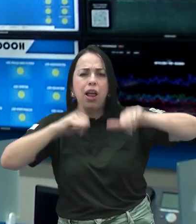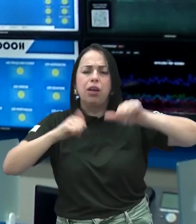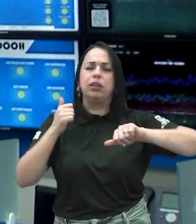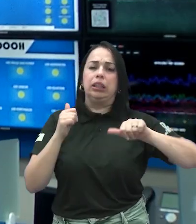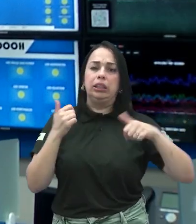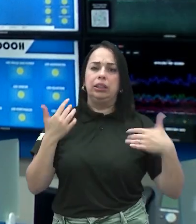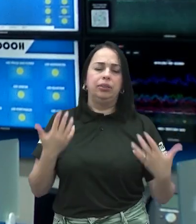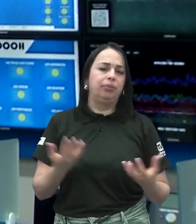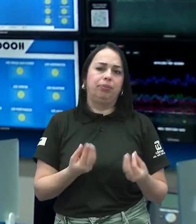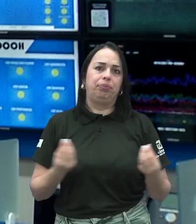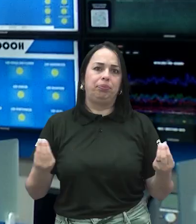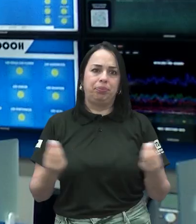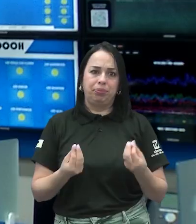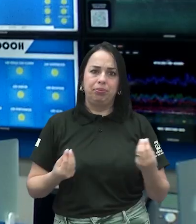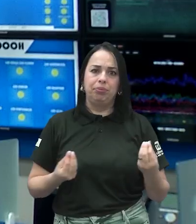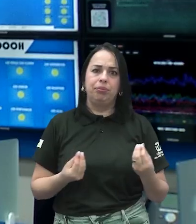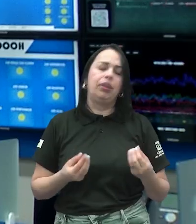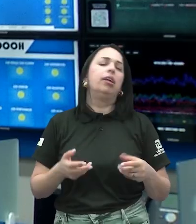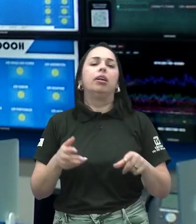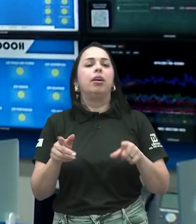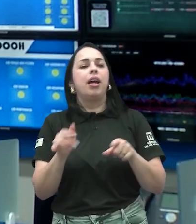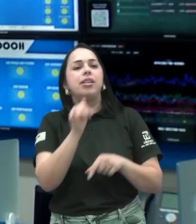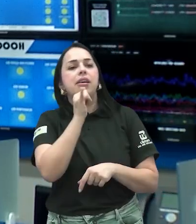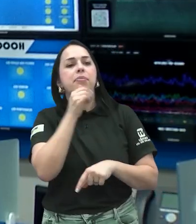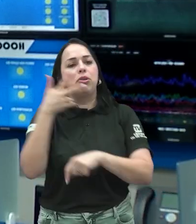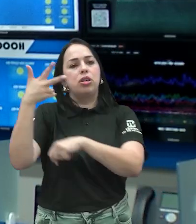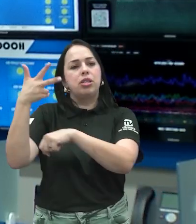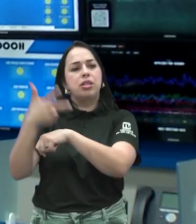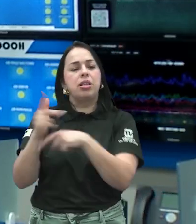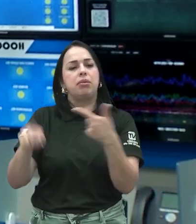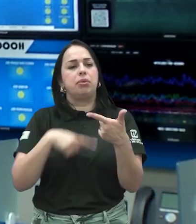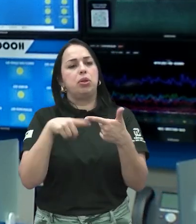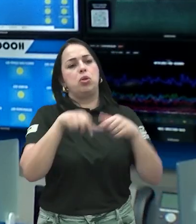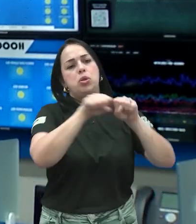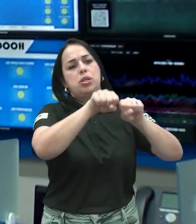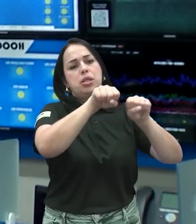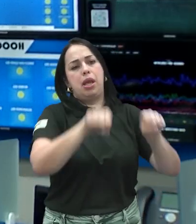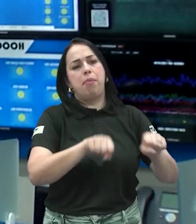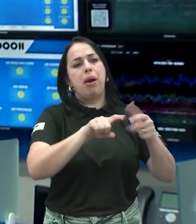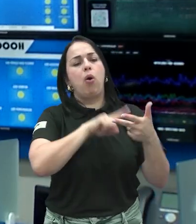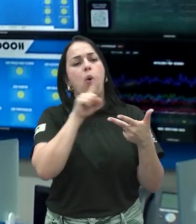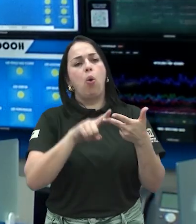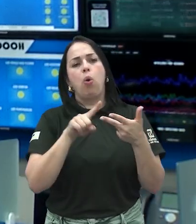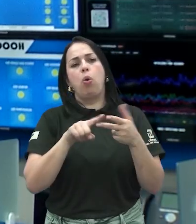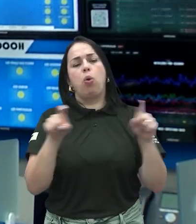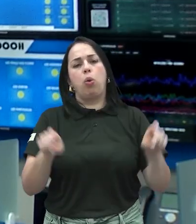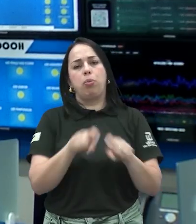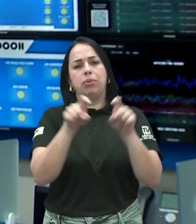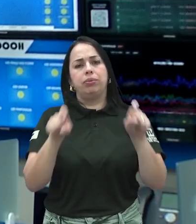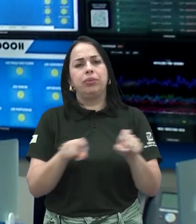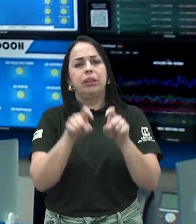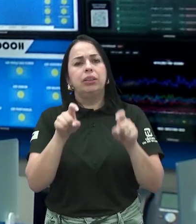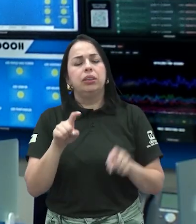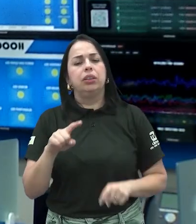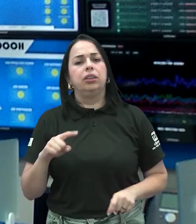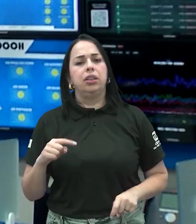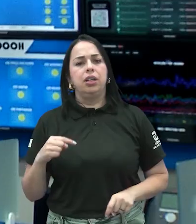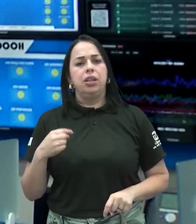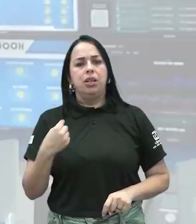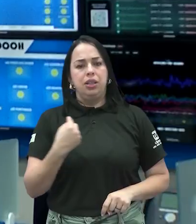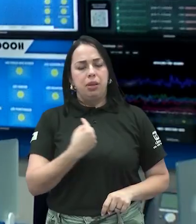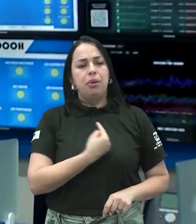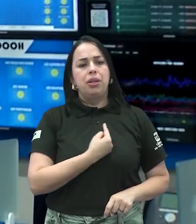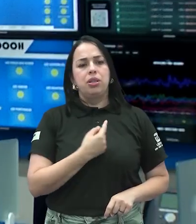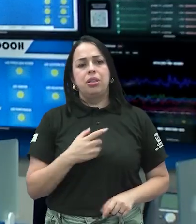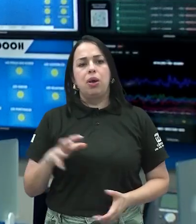ou enfim, tanto câmeras de segurança, quanto servidores, quanto computadores de uma rede. E nós